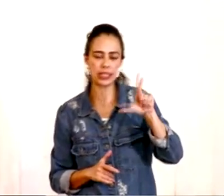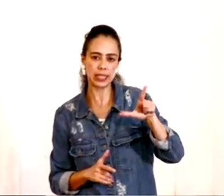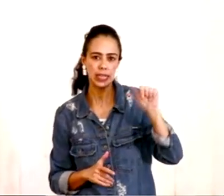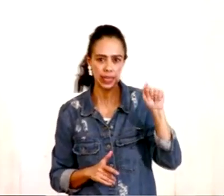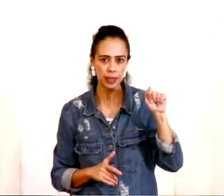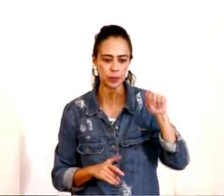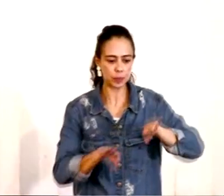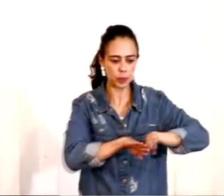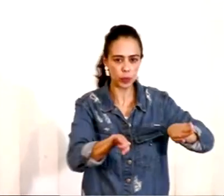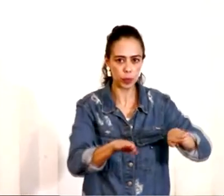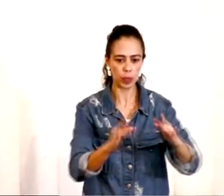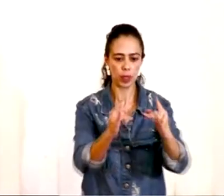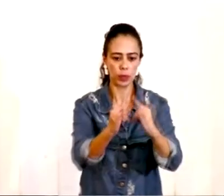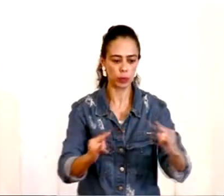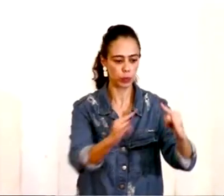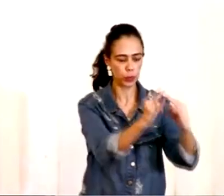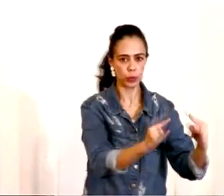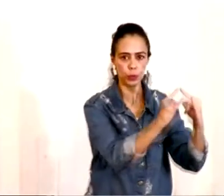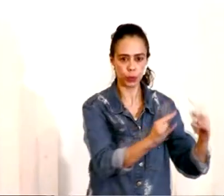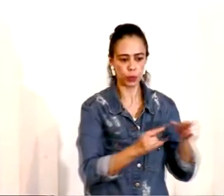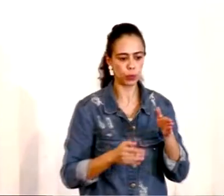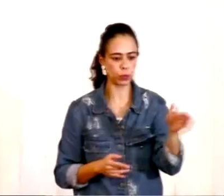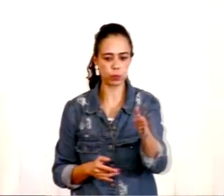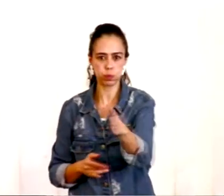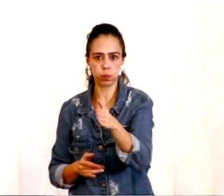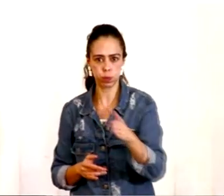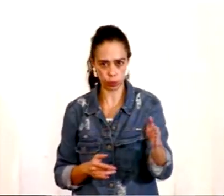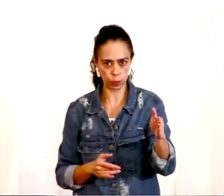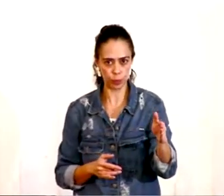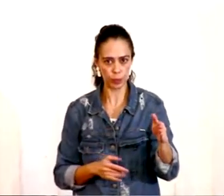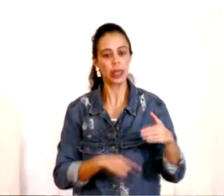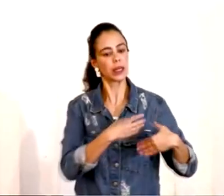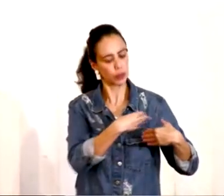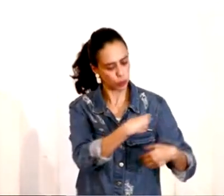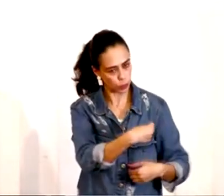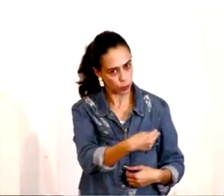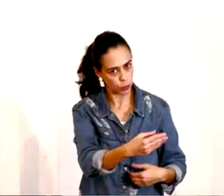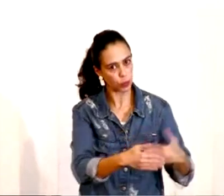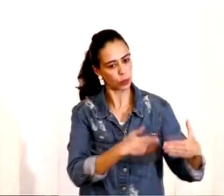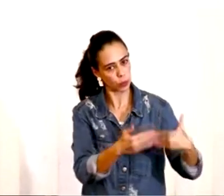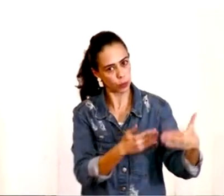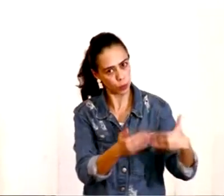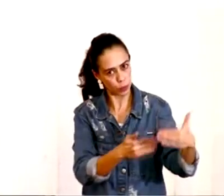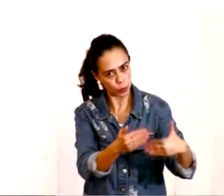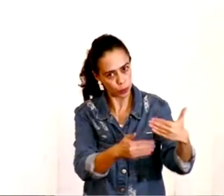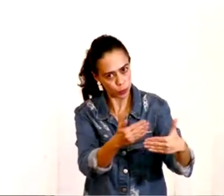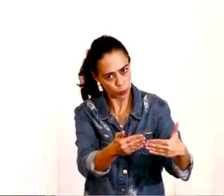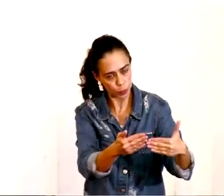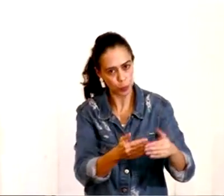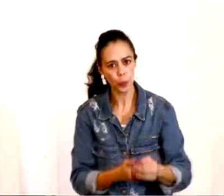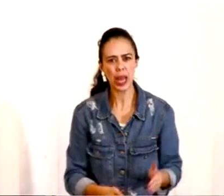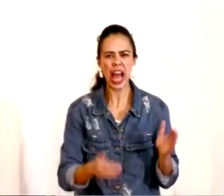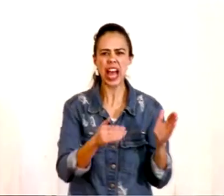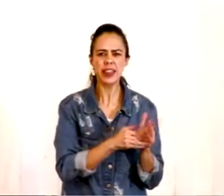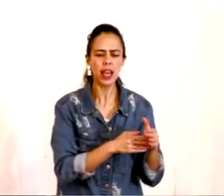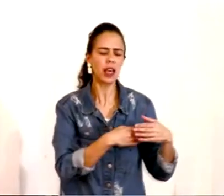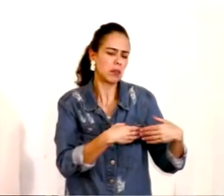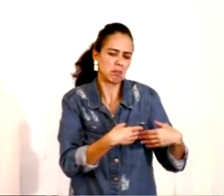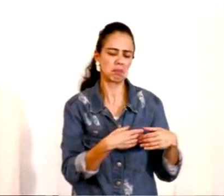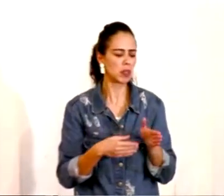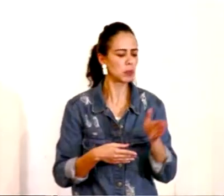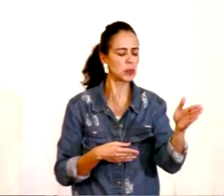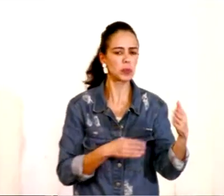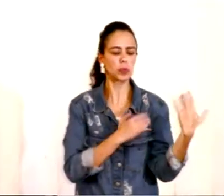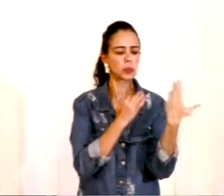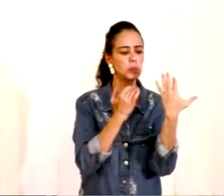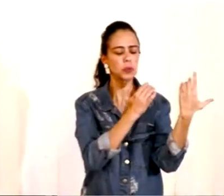e que possuem gado. O nome de seu irmão era Jubal, este foi o pai de todos os que tocam harpa e flauta. Zilá, por sua vez, deu à